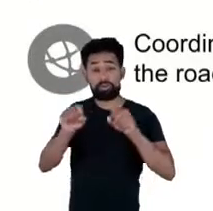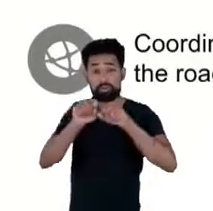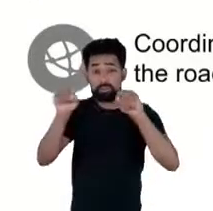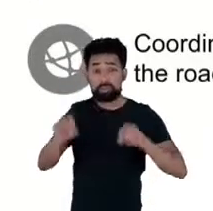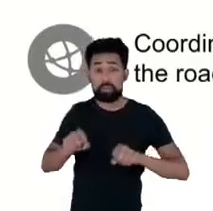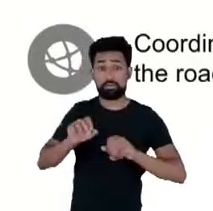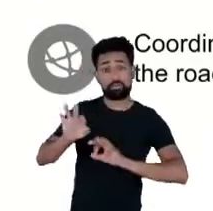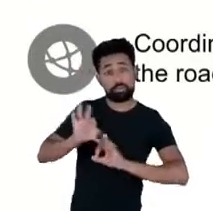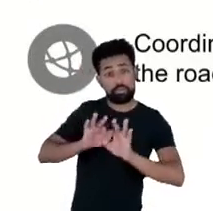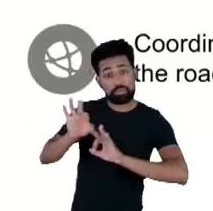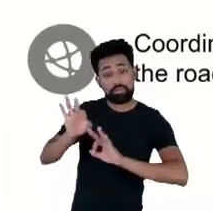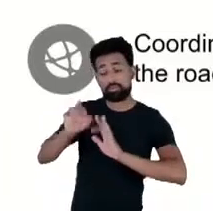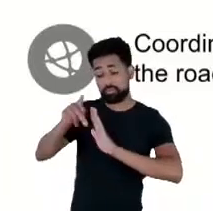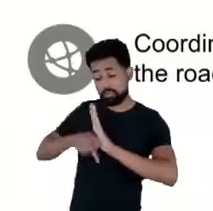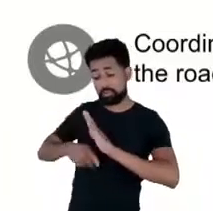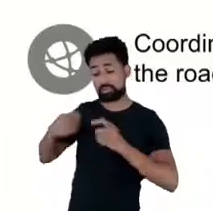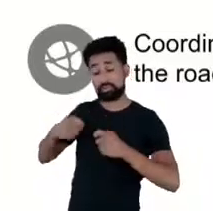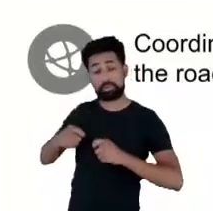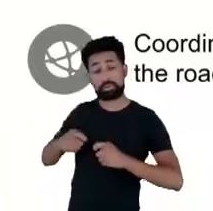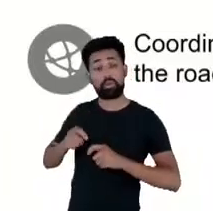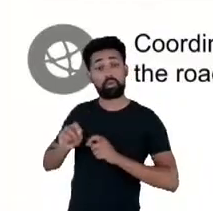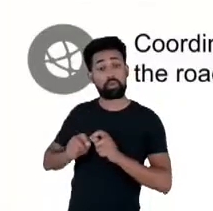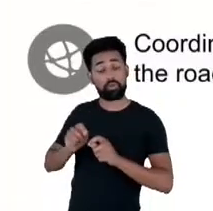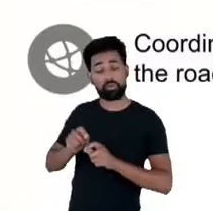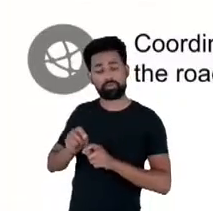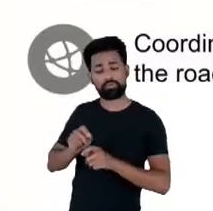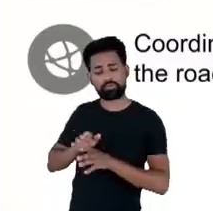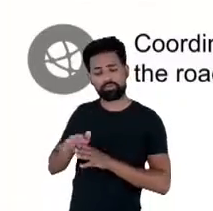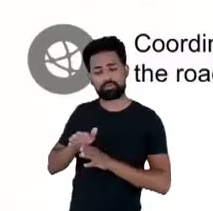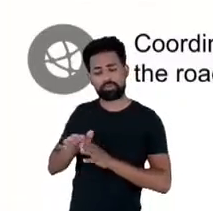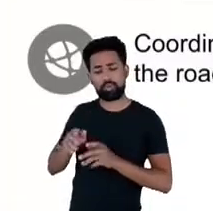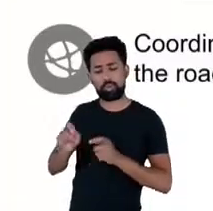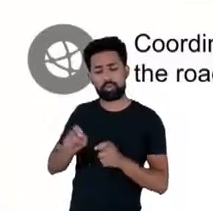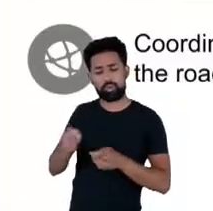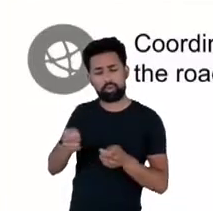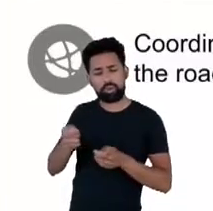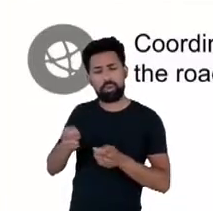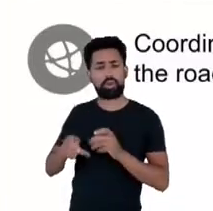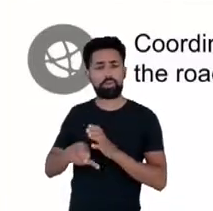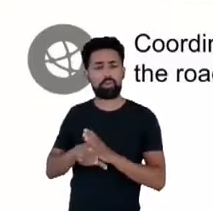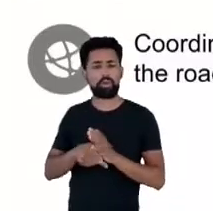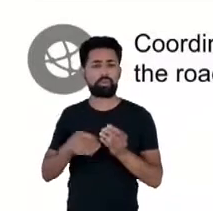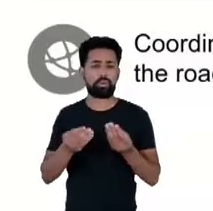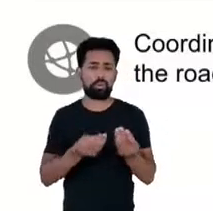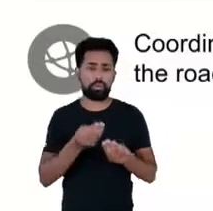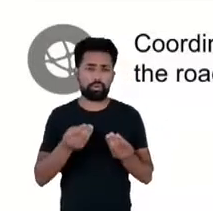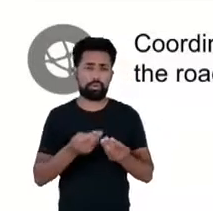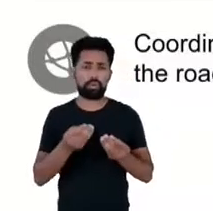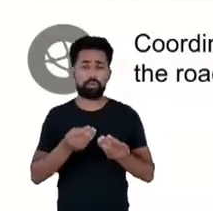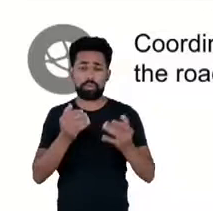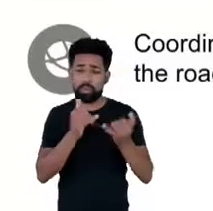deve ser coordenado e deve otimizar a escala e a distribuição da matriz energética, construir